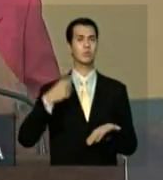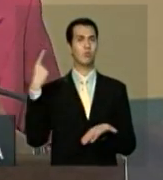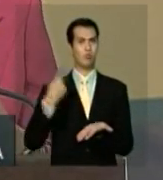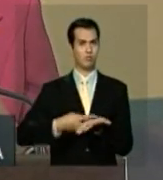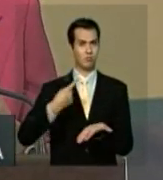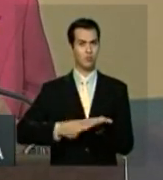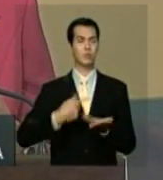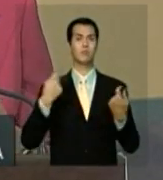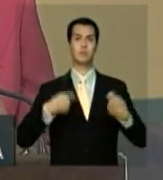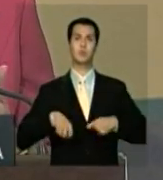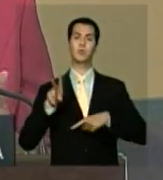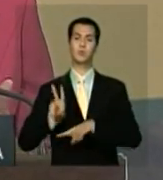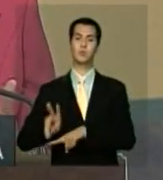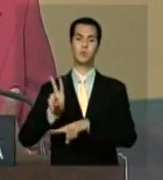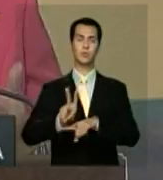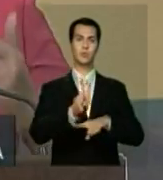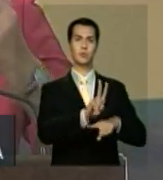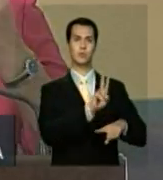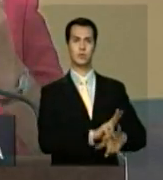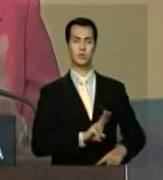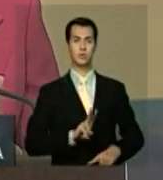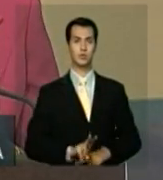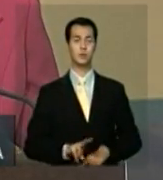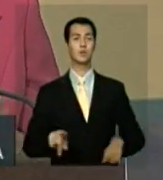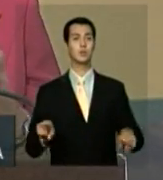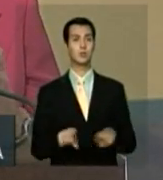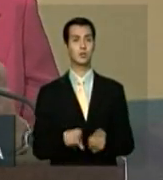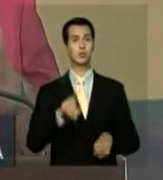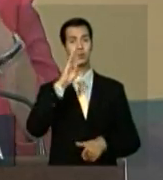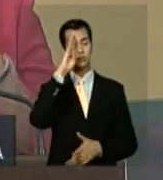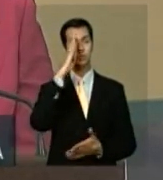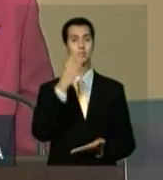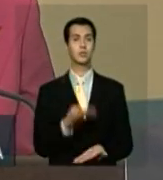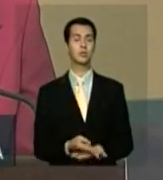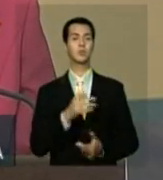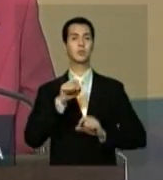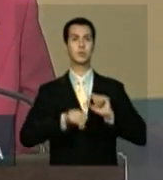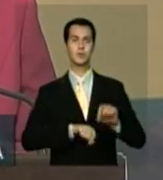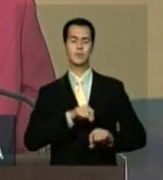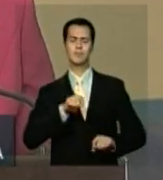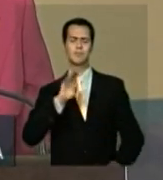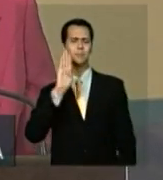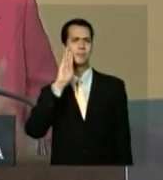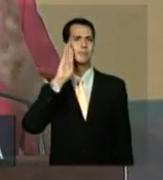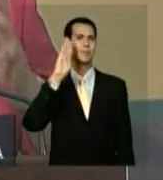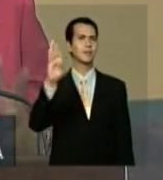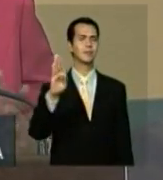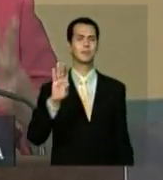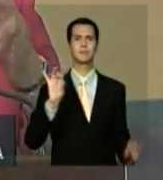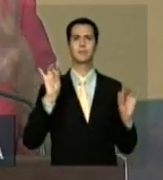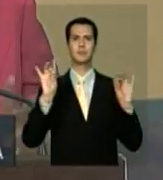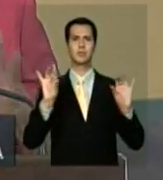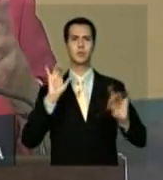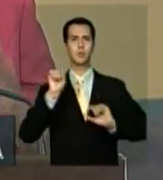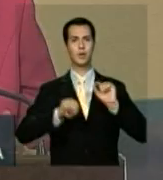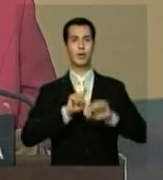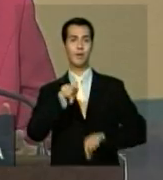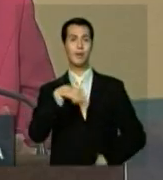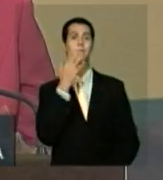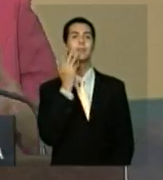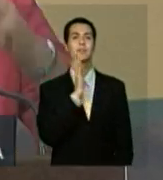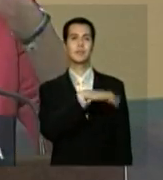de cuidar e o reconhecimento que o bem mais precioso de um país são as suas